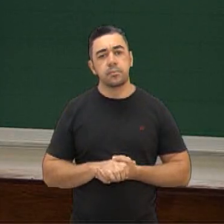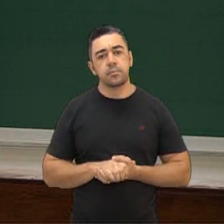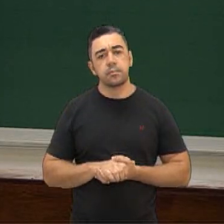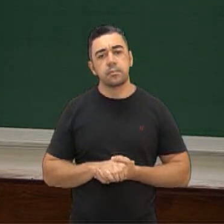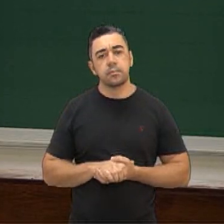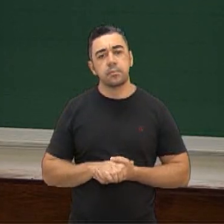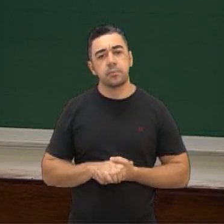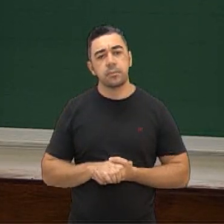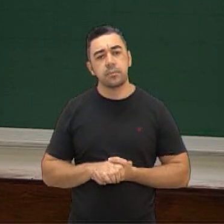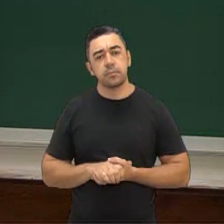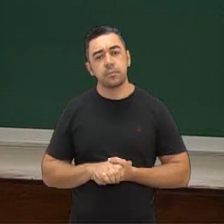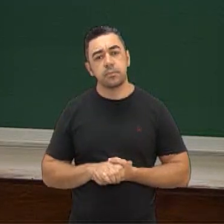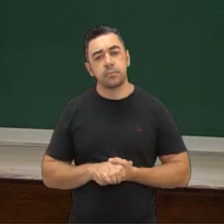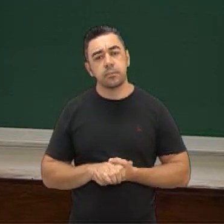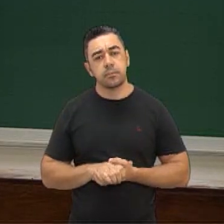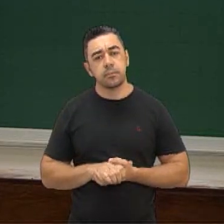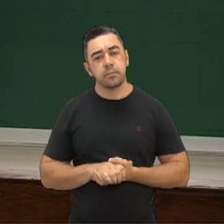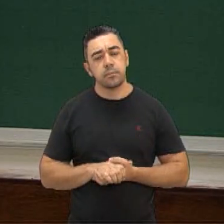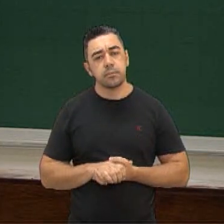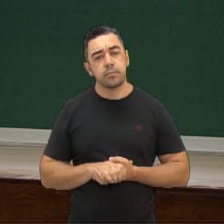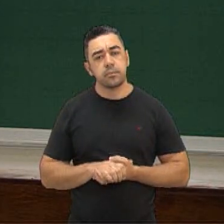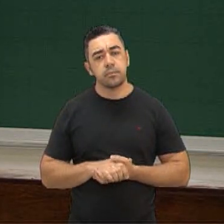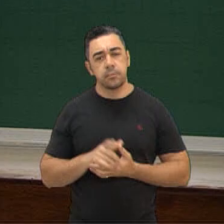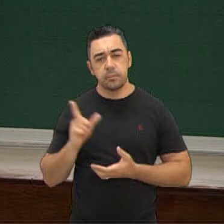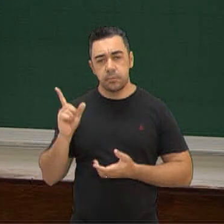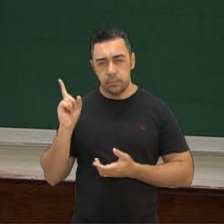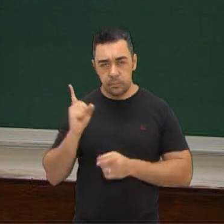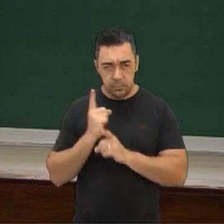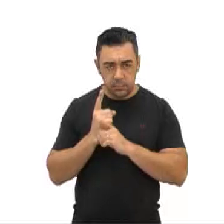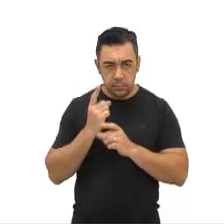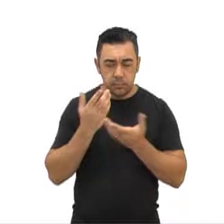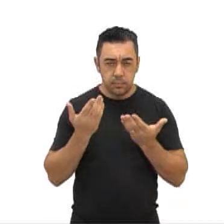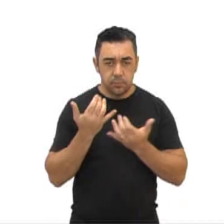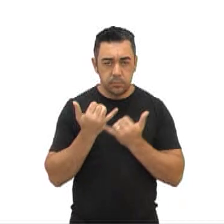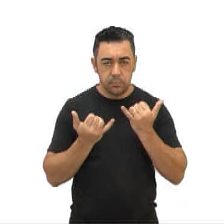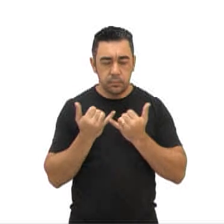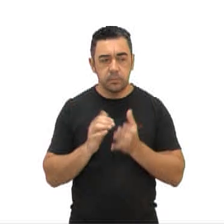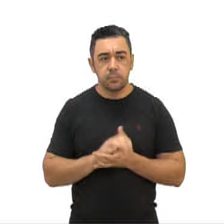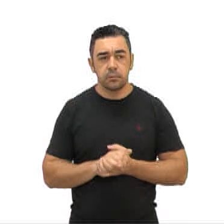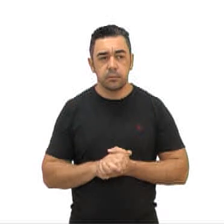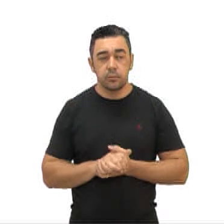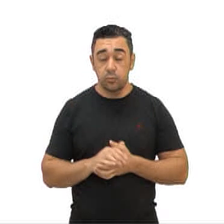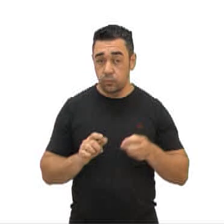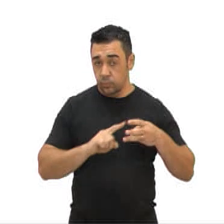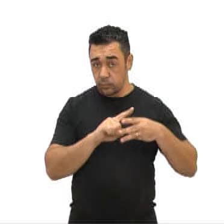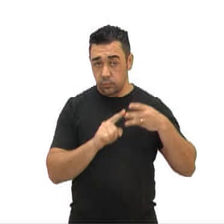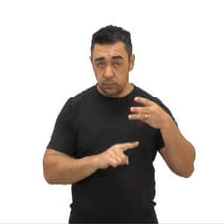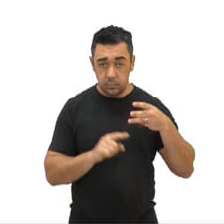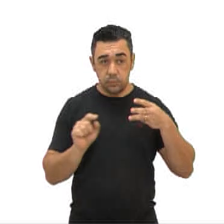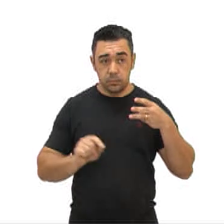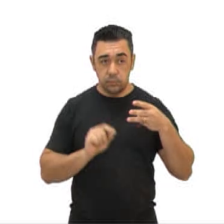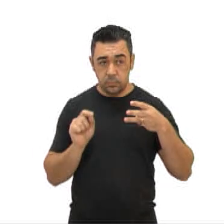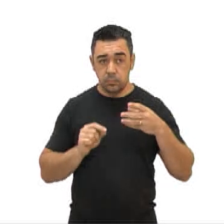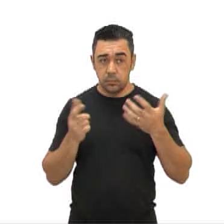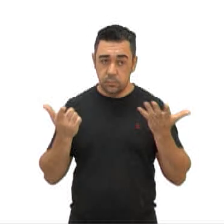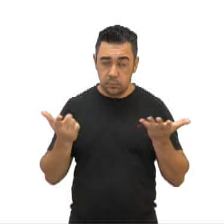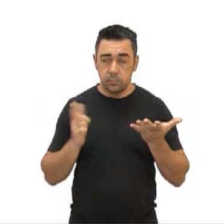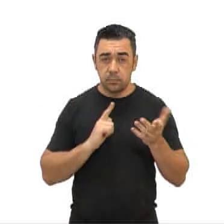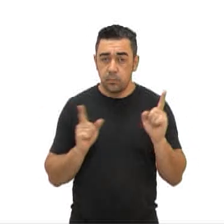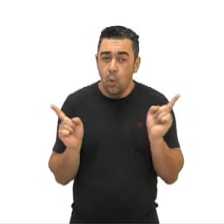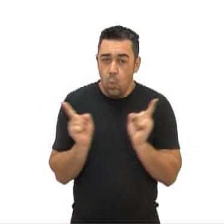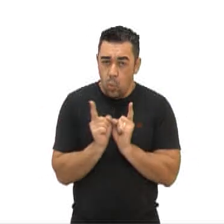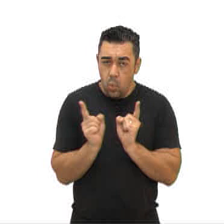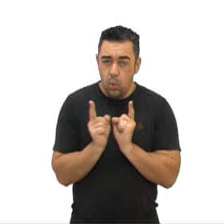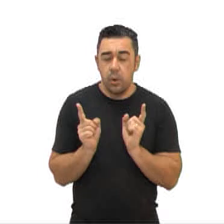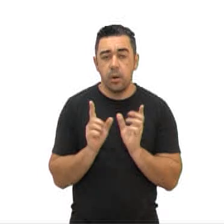ustedes colocaron estas semejanzas, ¿bien? Entonces, los titulares, los tres, son breves, son